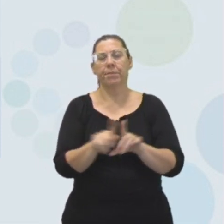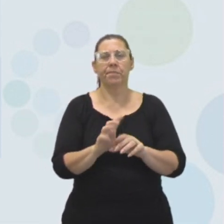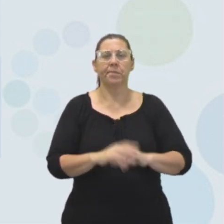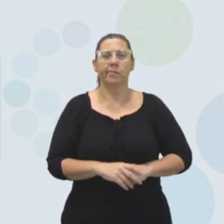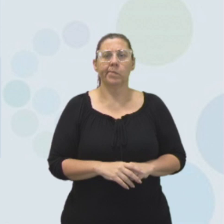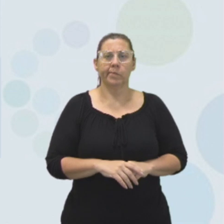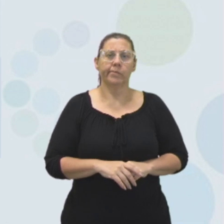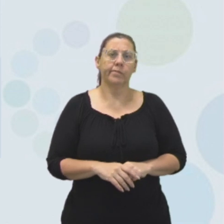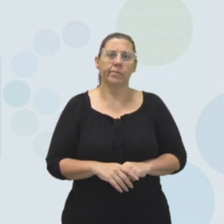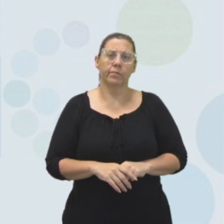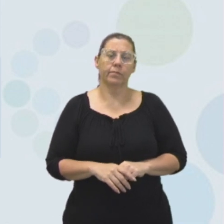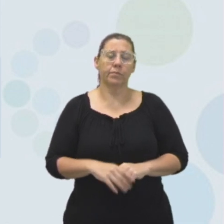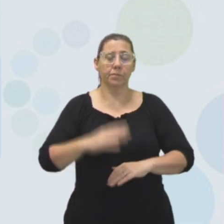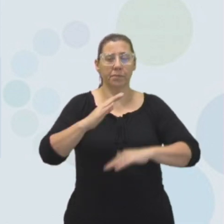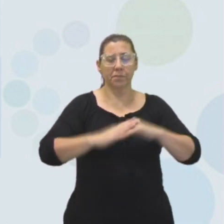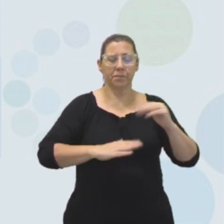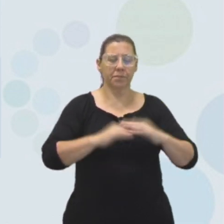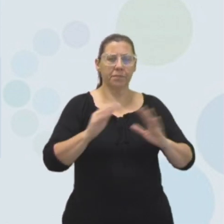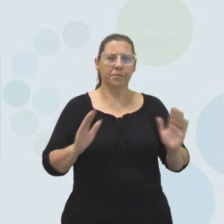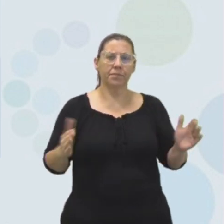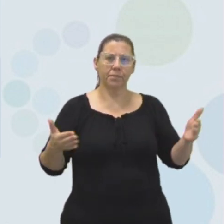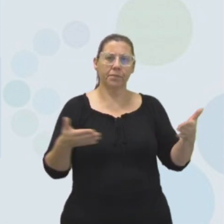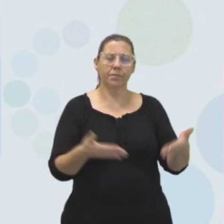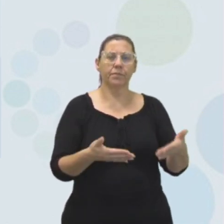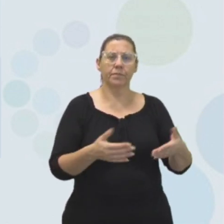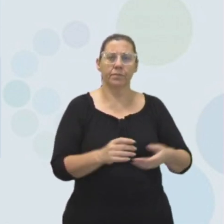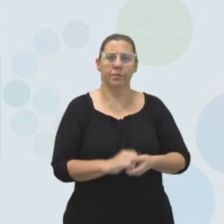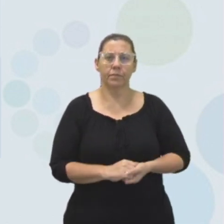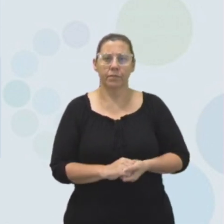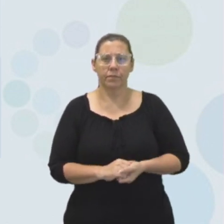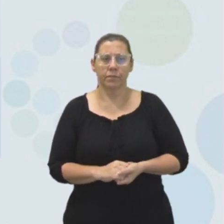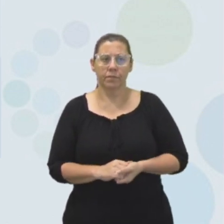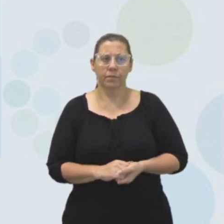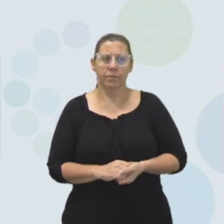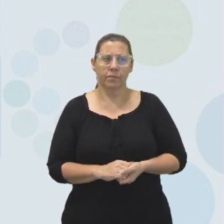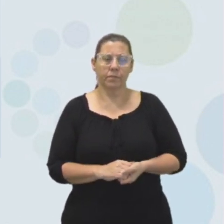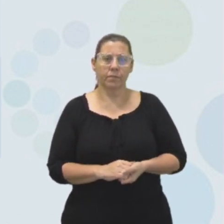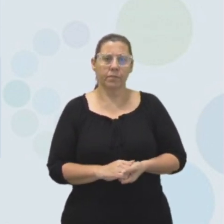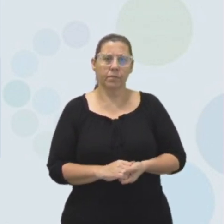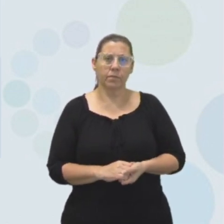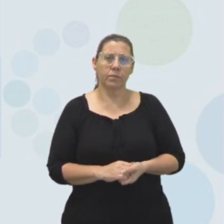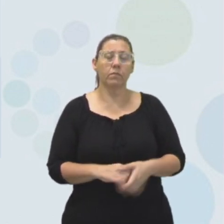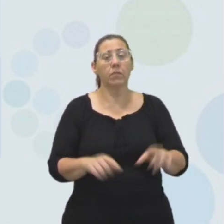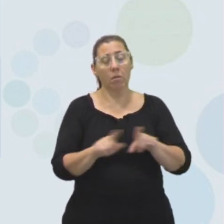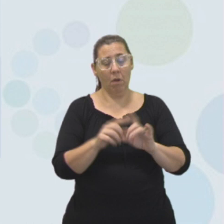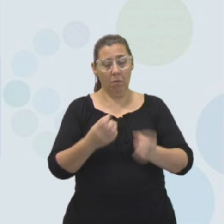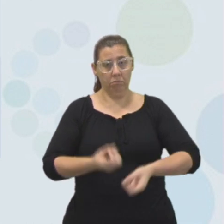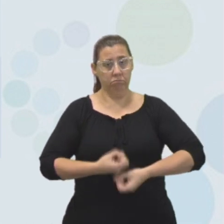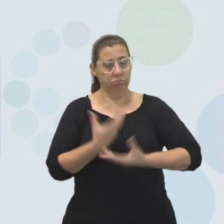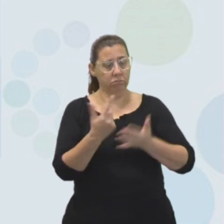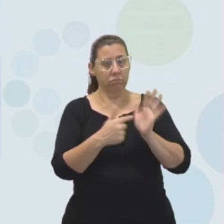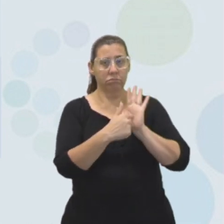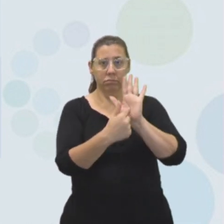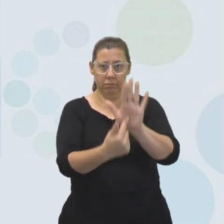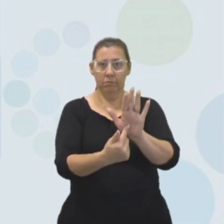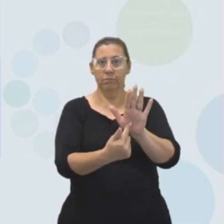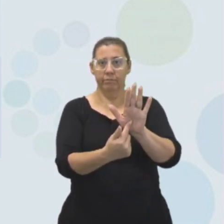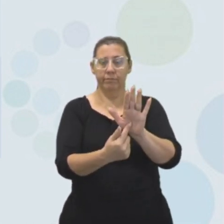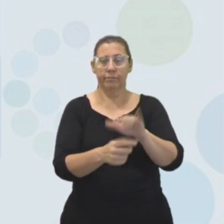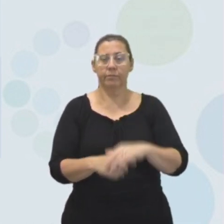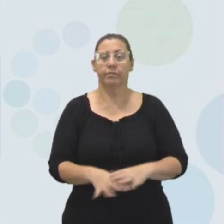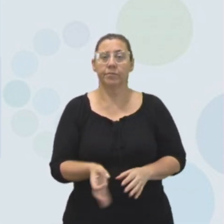em alguma ação específica, tá? O vídeo como expressão, vídeo para expor